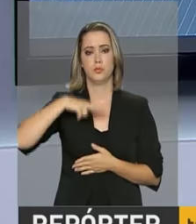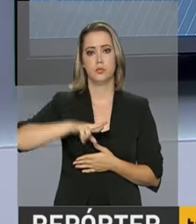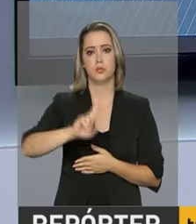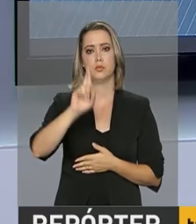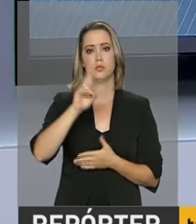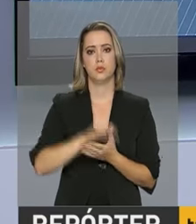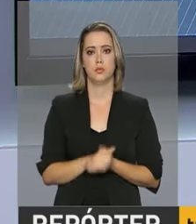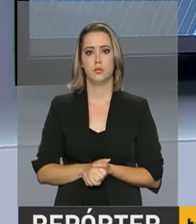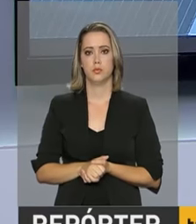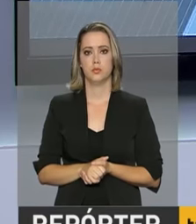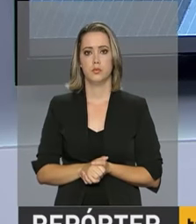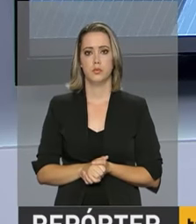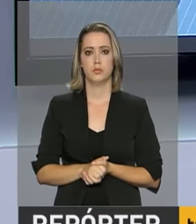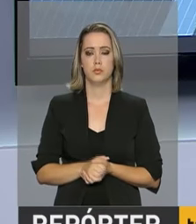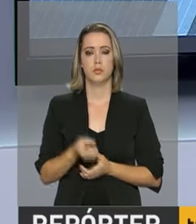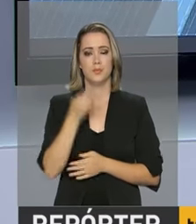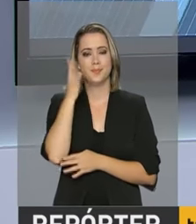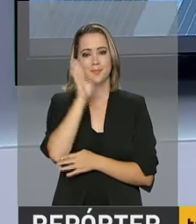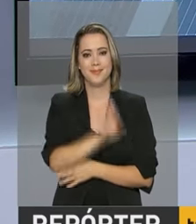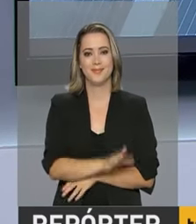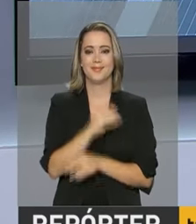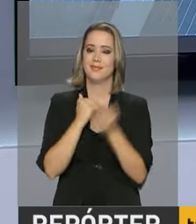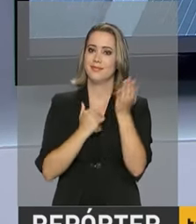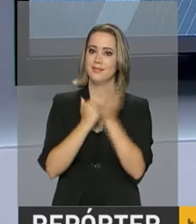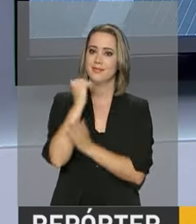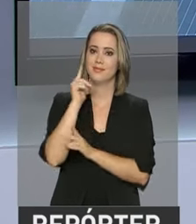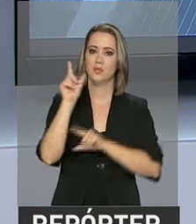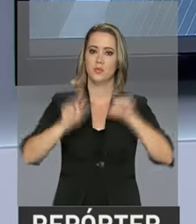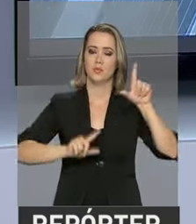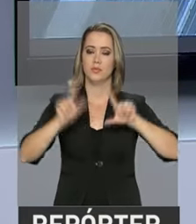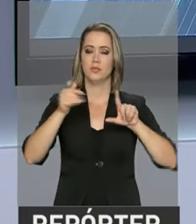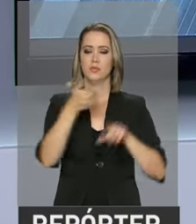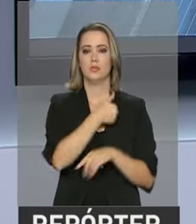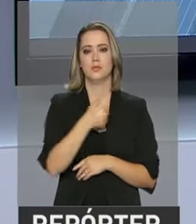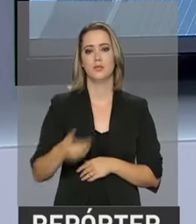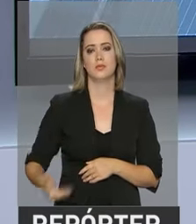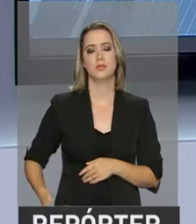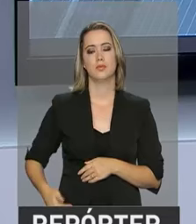do Repórter NBR. Uma ótima tarde para você e continue